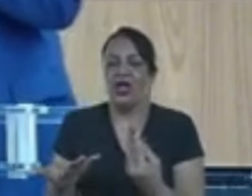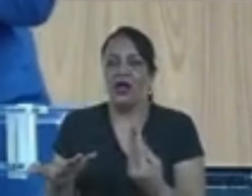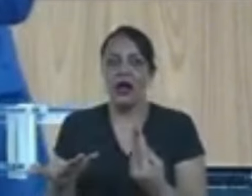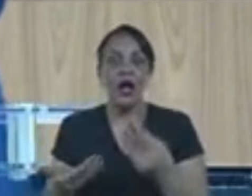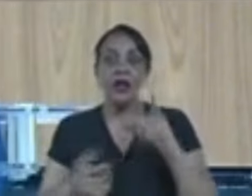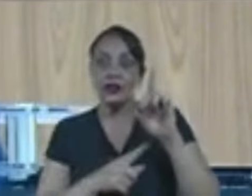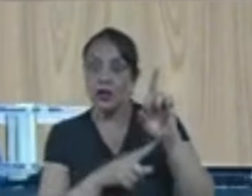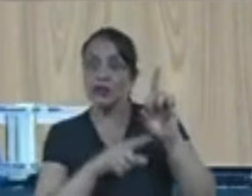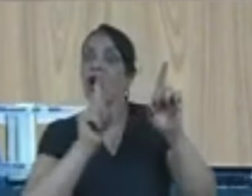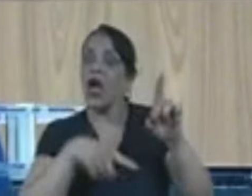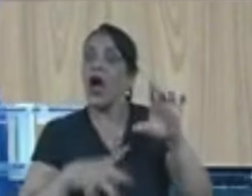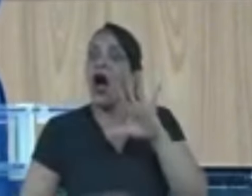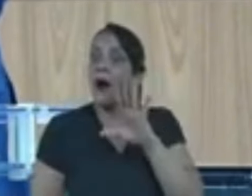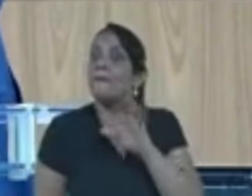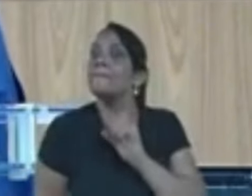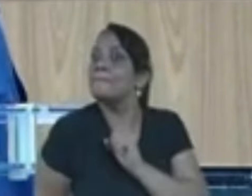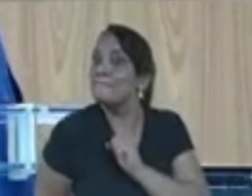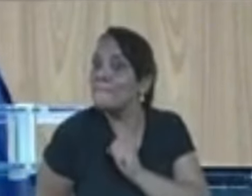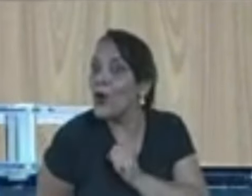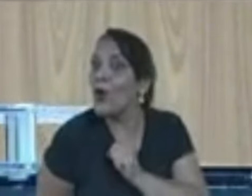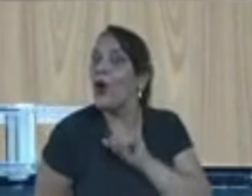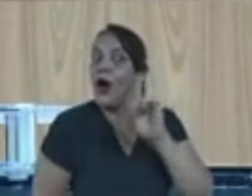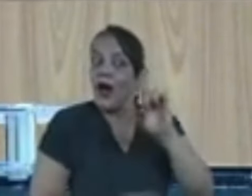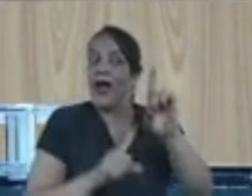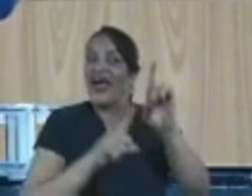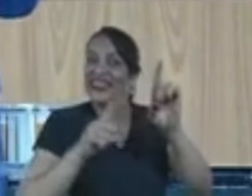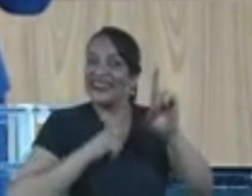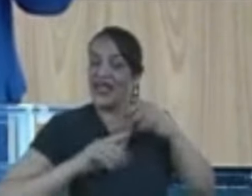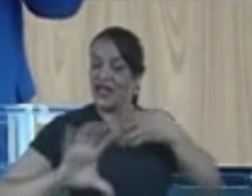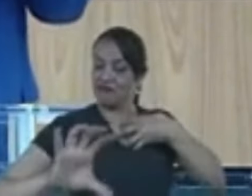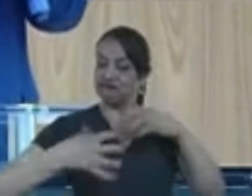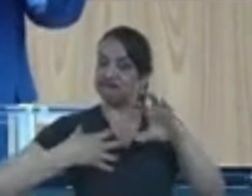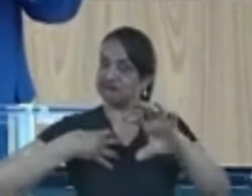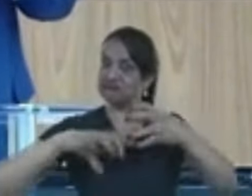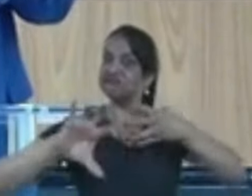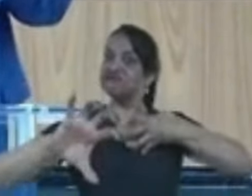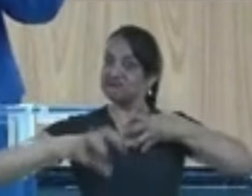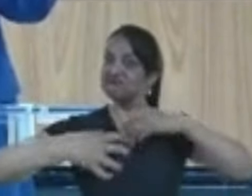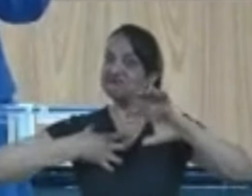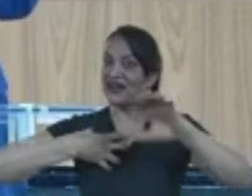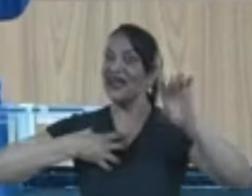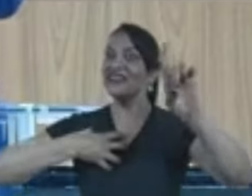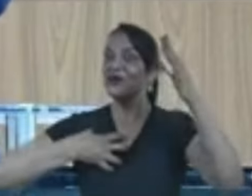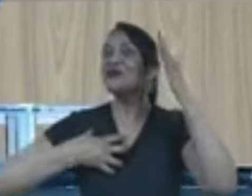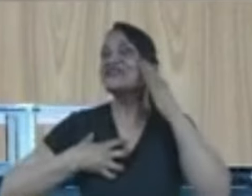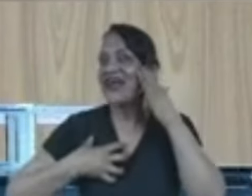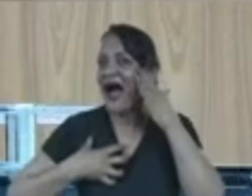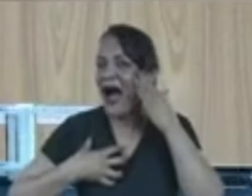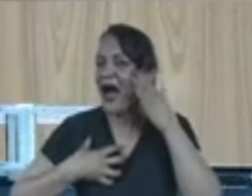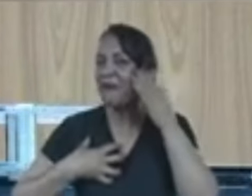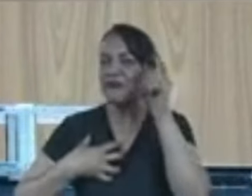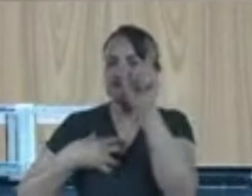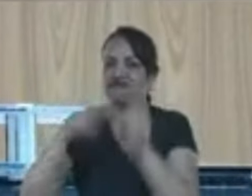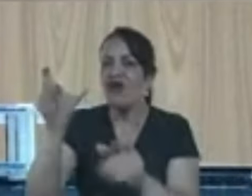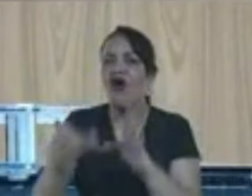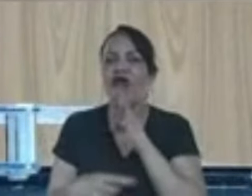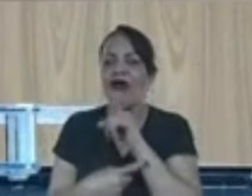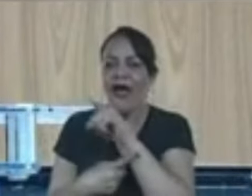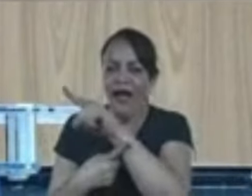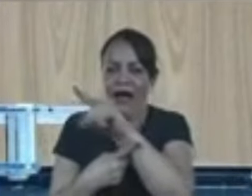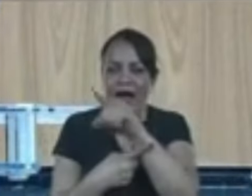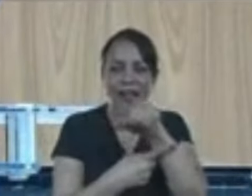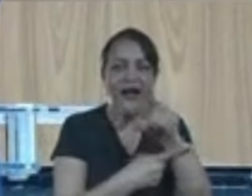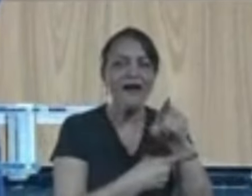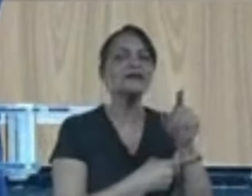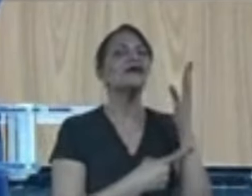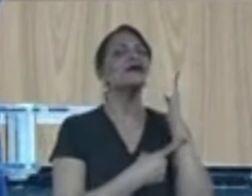pessoa que tem uma empatia tremenda. Ele compreende você, Ele sabe quem é você antes de qualquer julgamento. Ele sabe o que